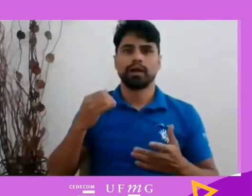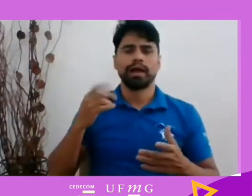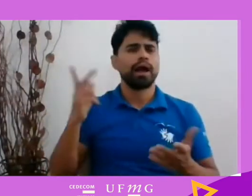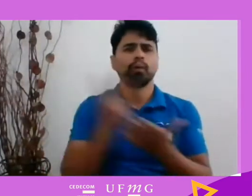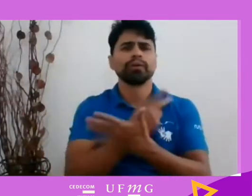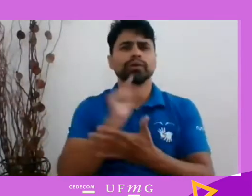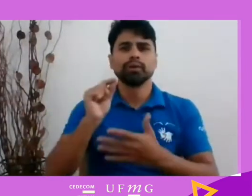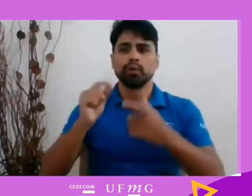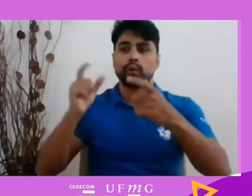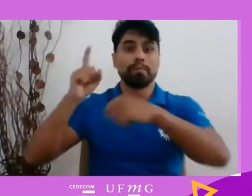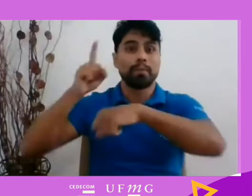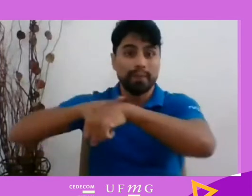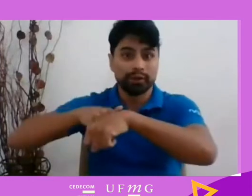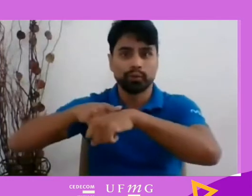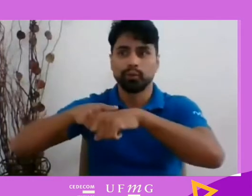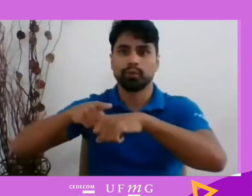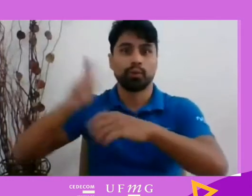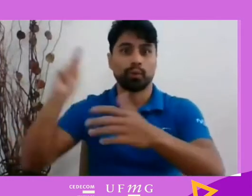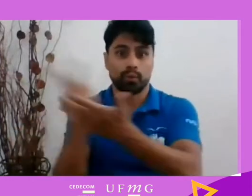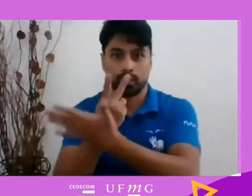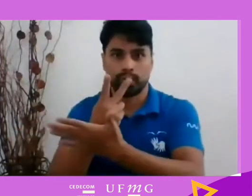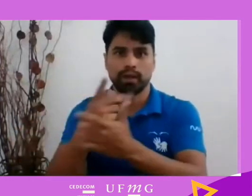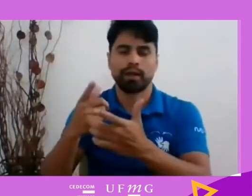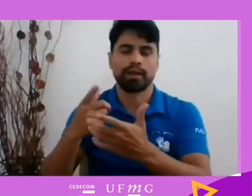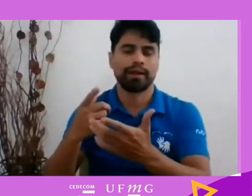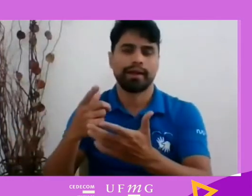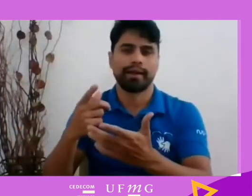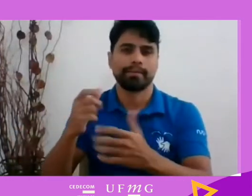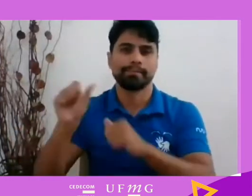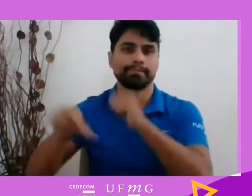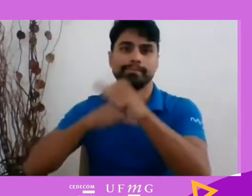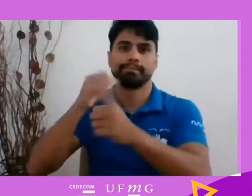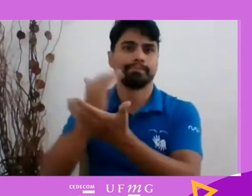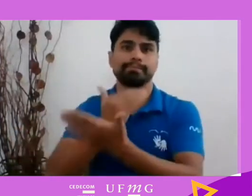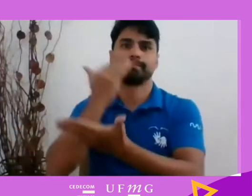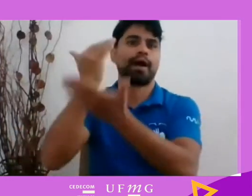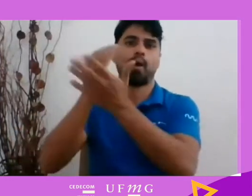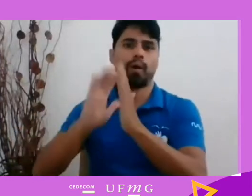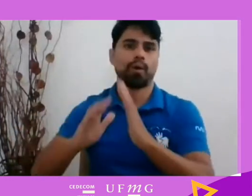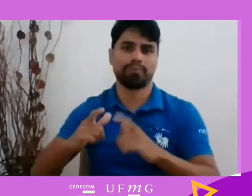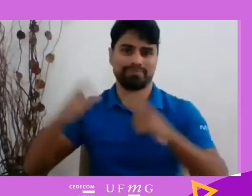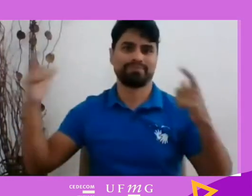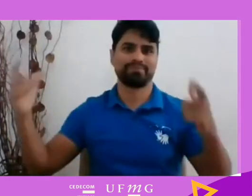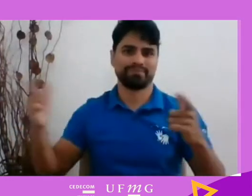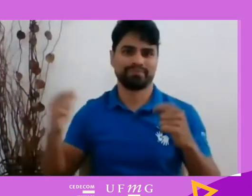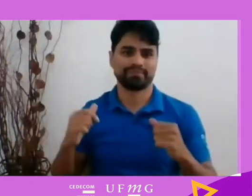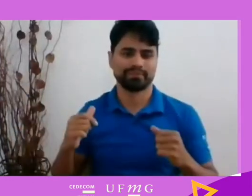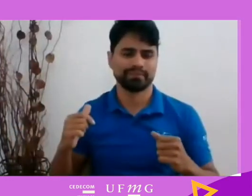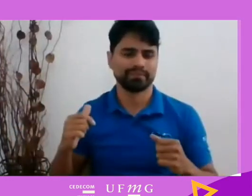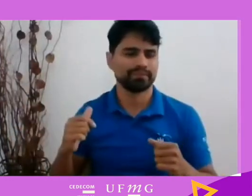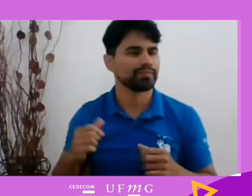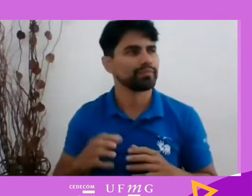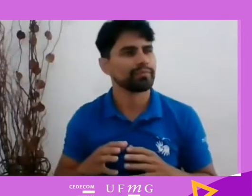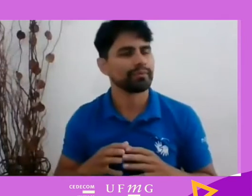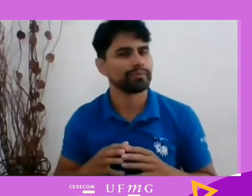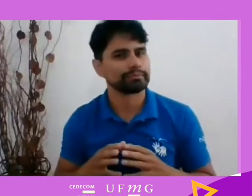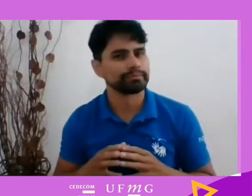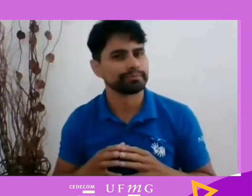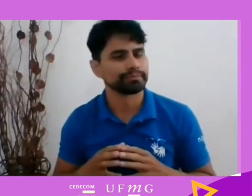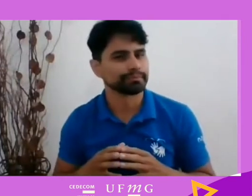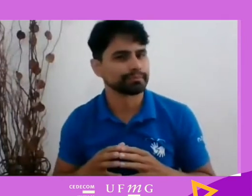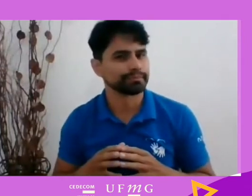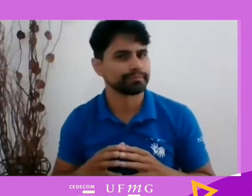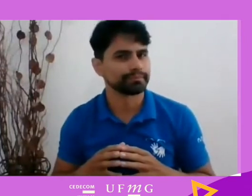o Grusin, o Richard Grusin, um autor que eu tenho pesquisado, que ele chamava de uma forma